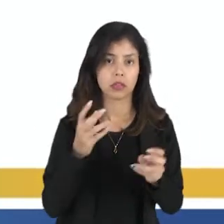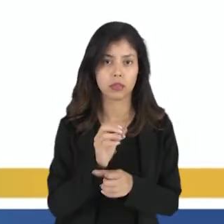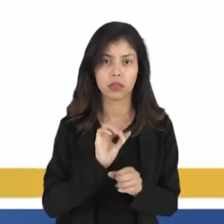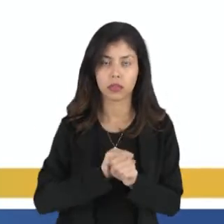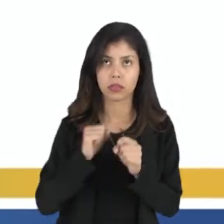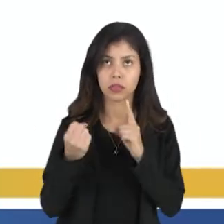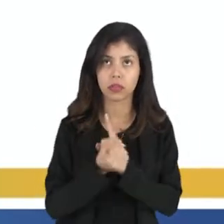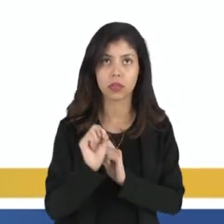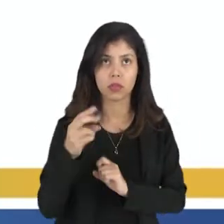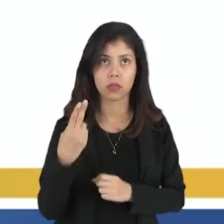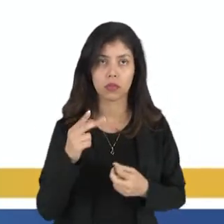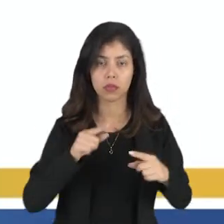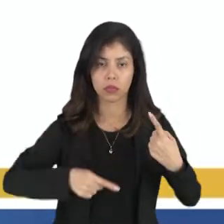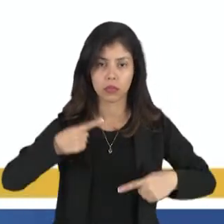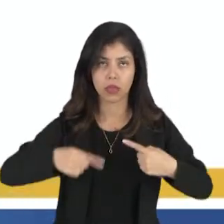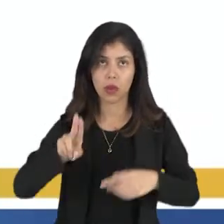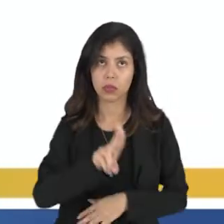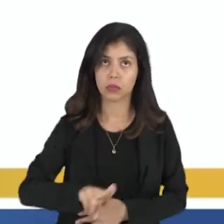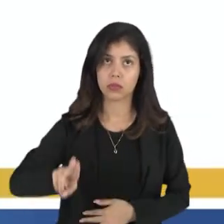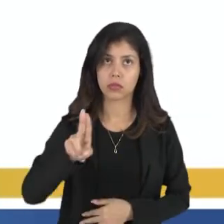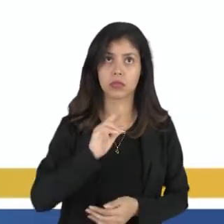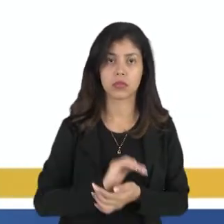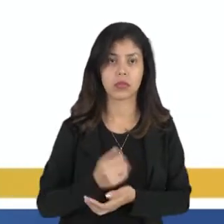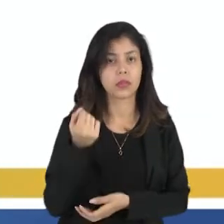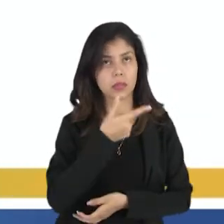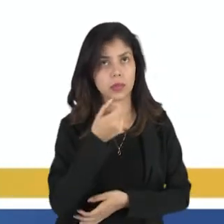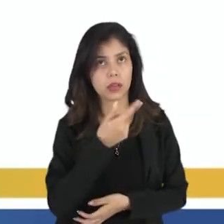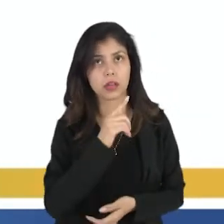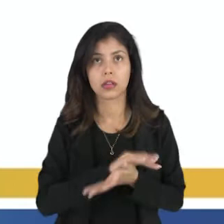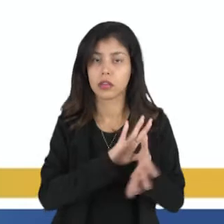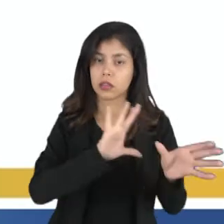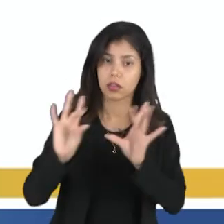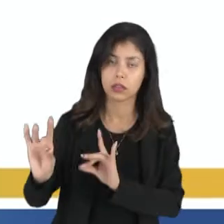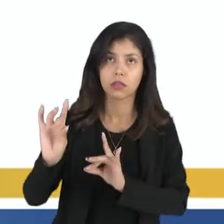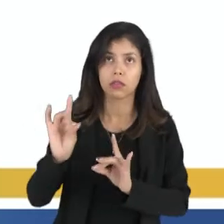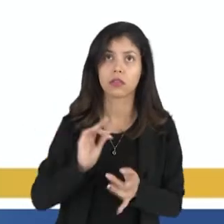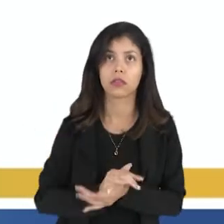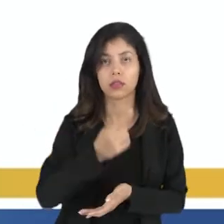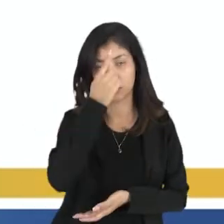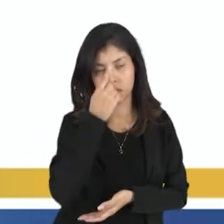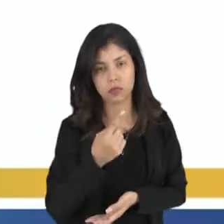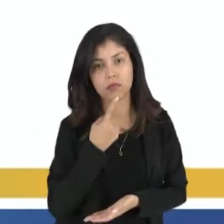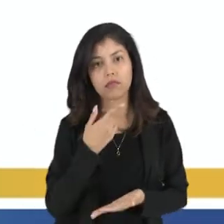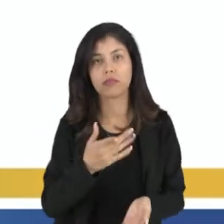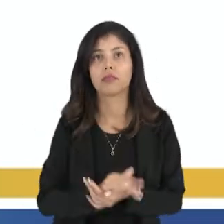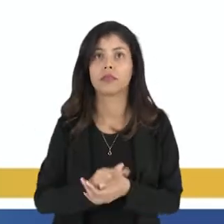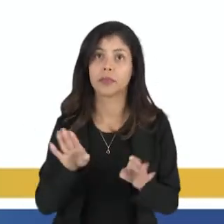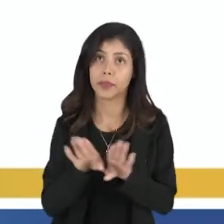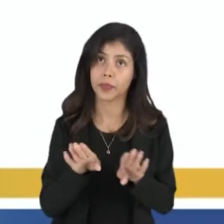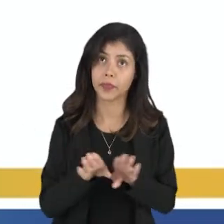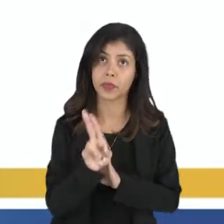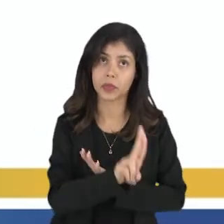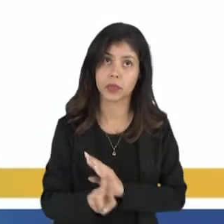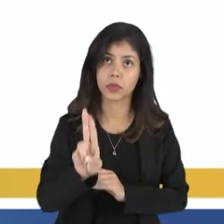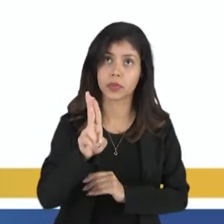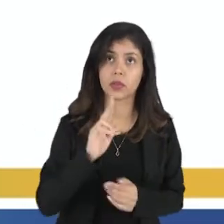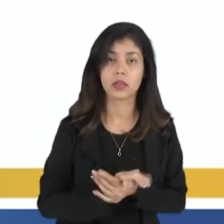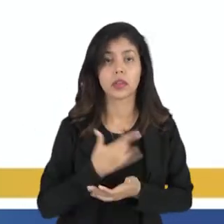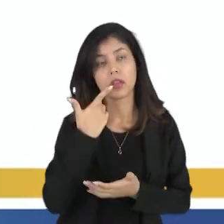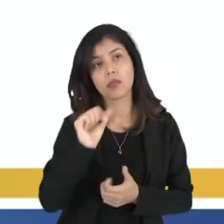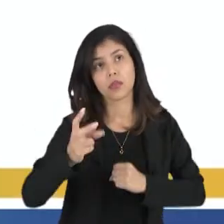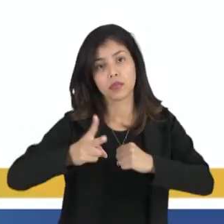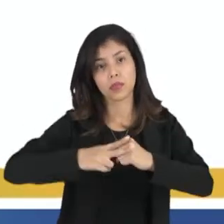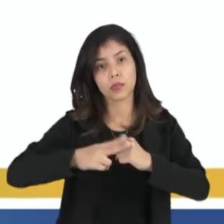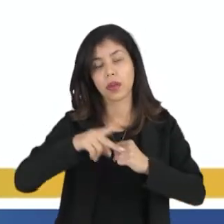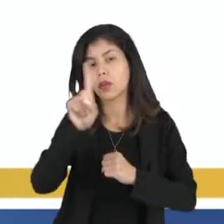social ou político, usando a ferramenta do humor, através de ilustrações e usando linguagem verbal e não verbal. E